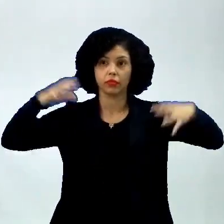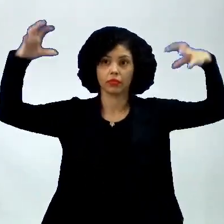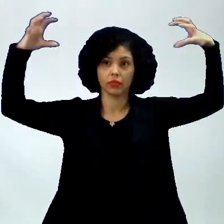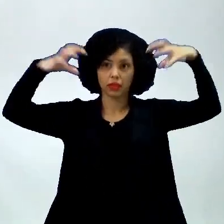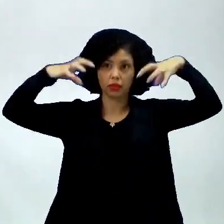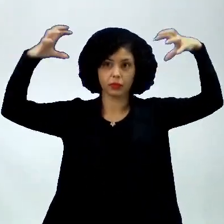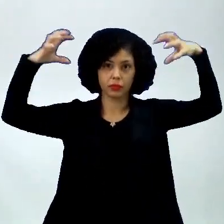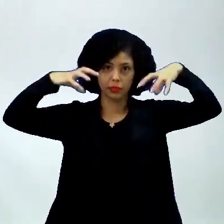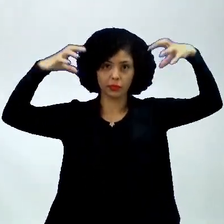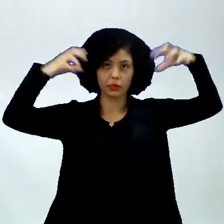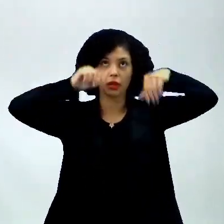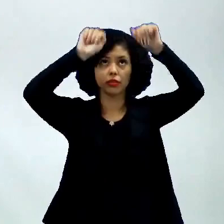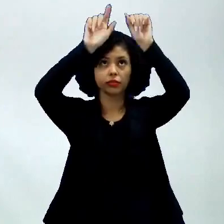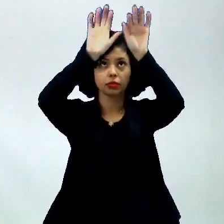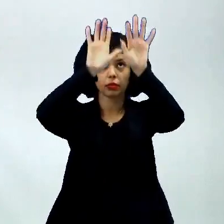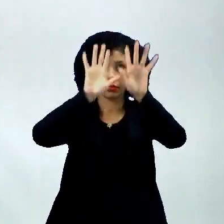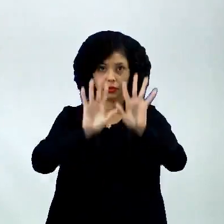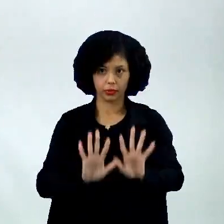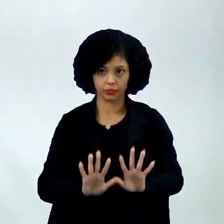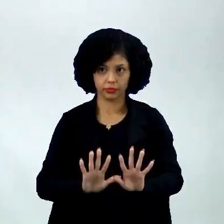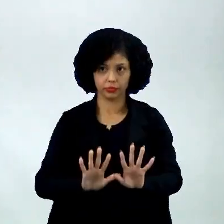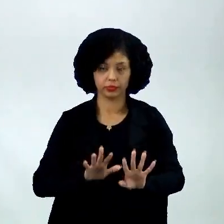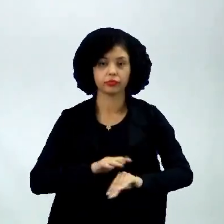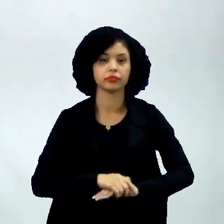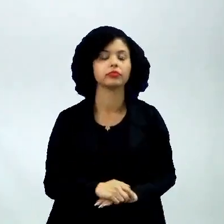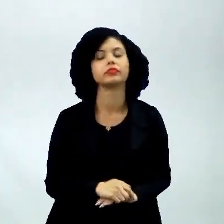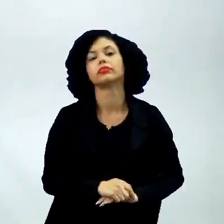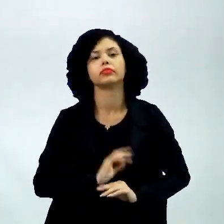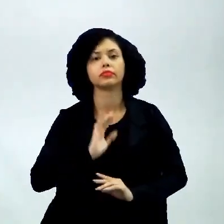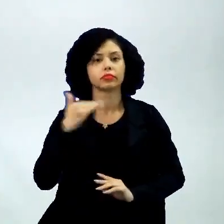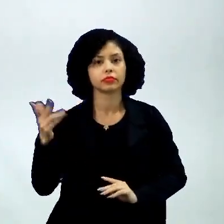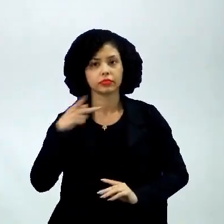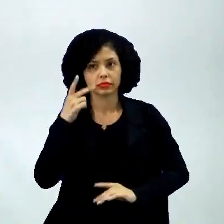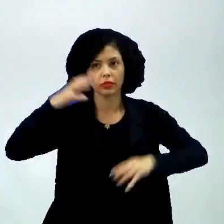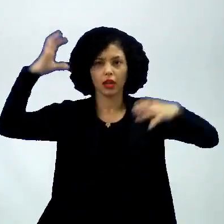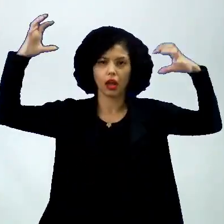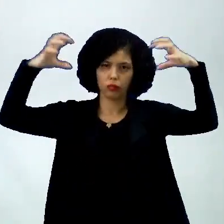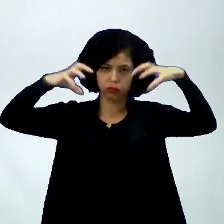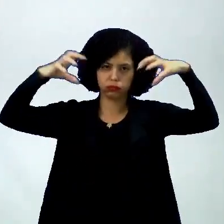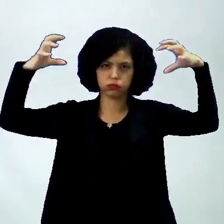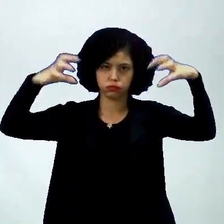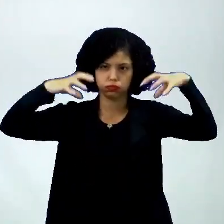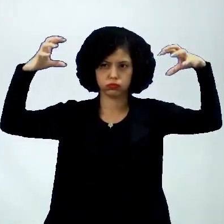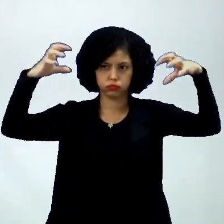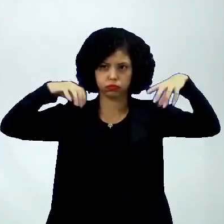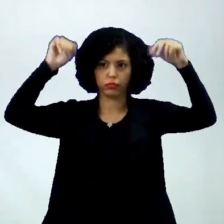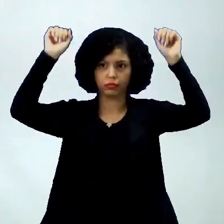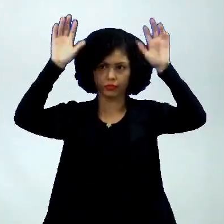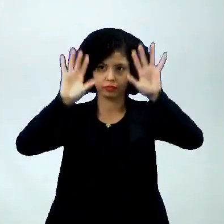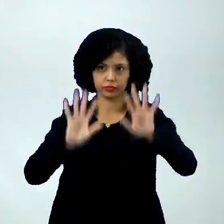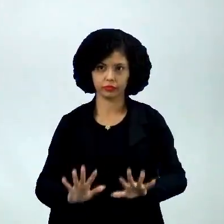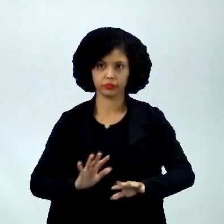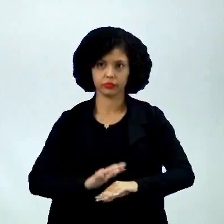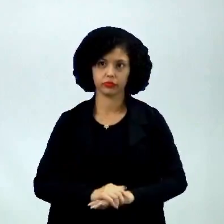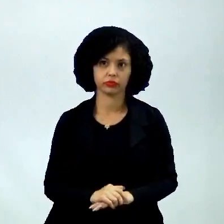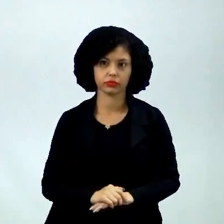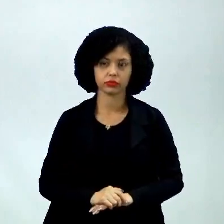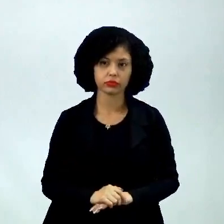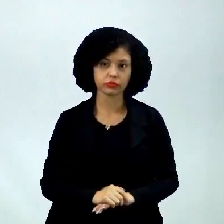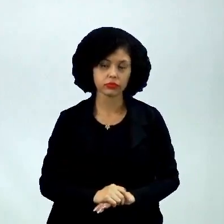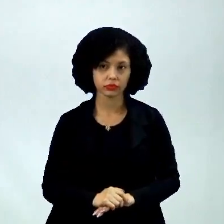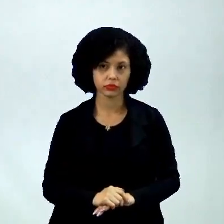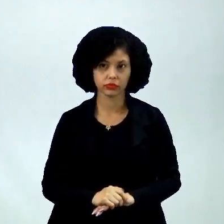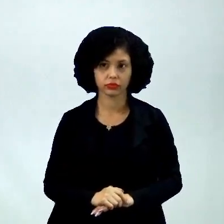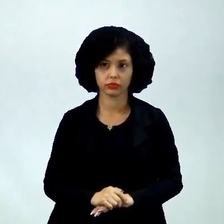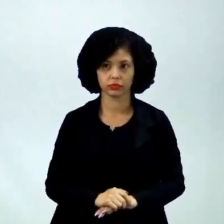professora Adriele. Precipitação nada mais é do que chuva, tá? Quando a gente fala desse termo precipitação, a gente está falando da chuva.